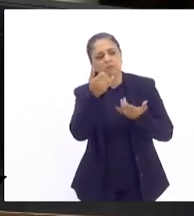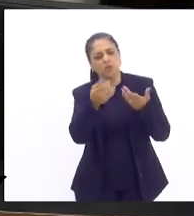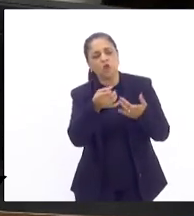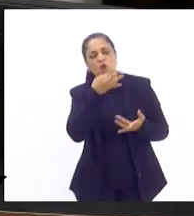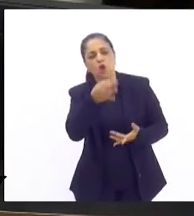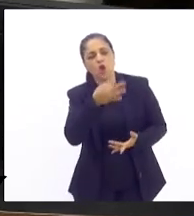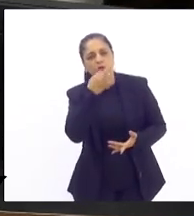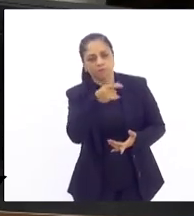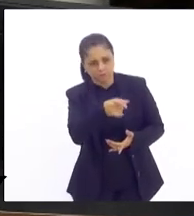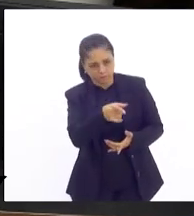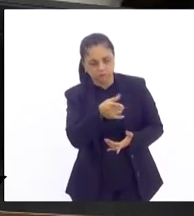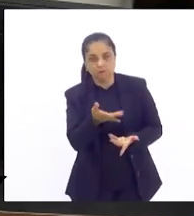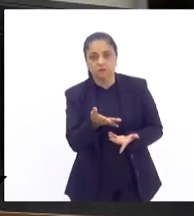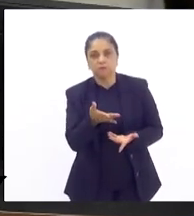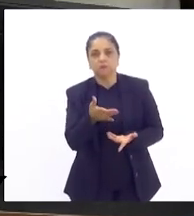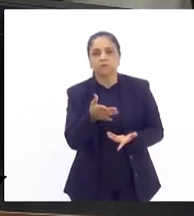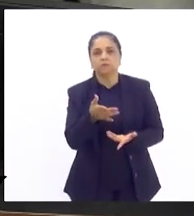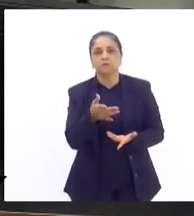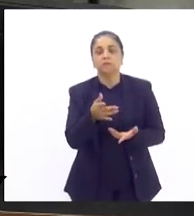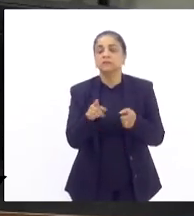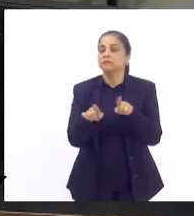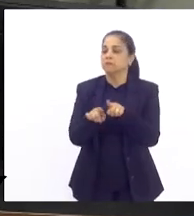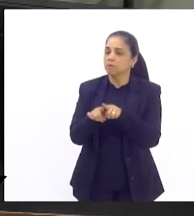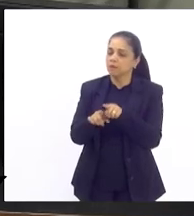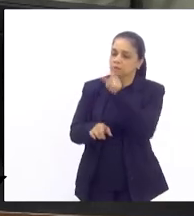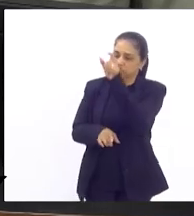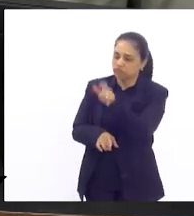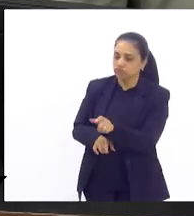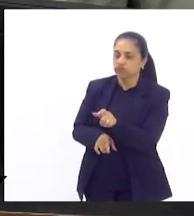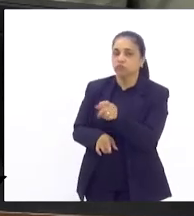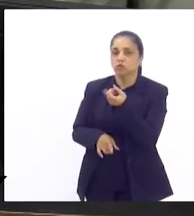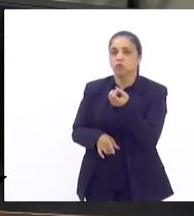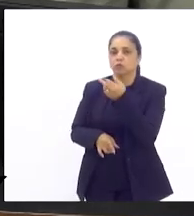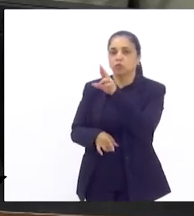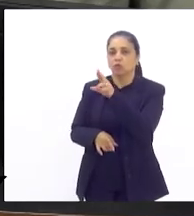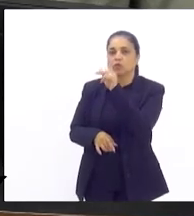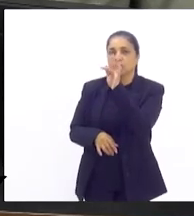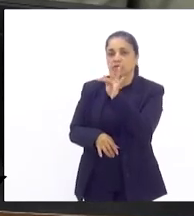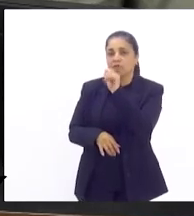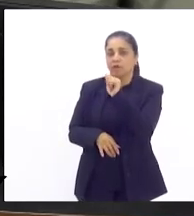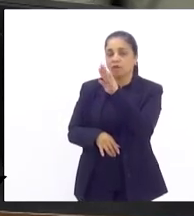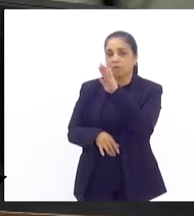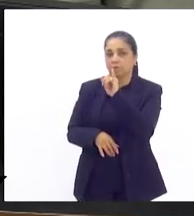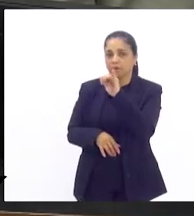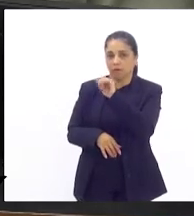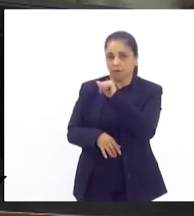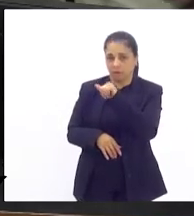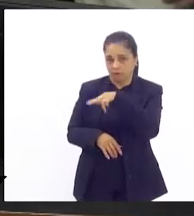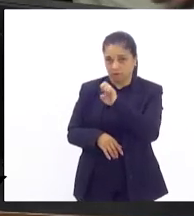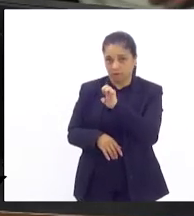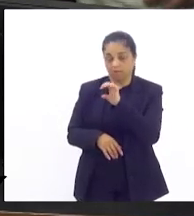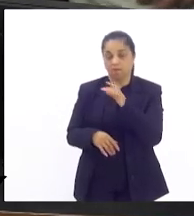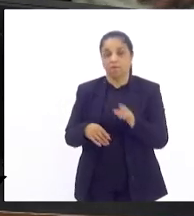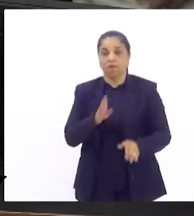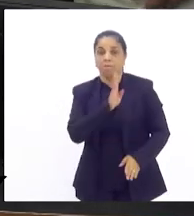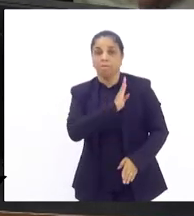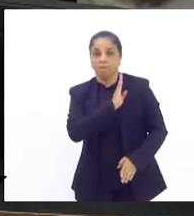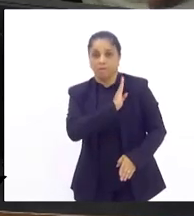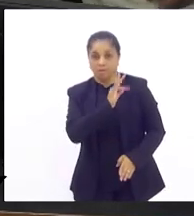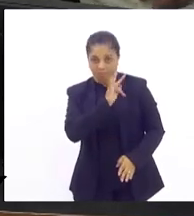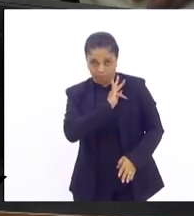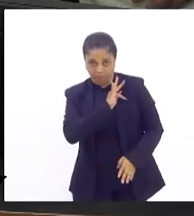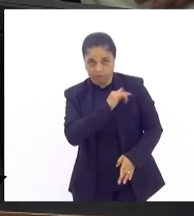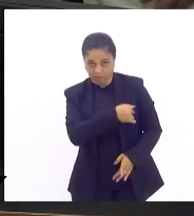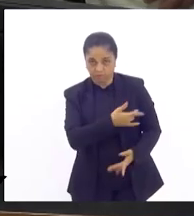ou também do doutor Fabriani, que é o responsável pela Baixada, sobre o que já foi feito